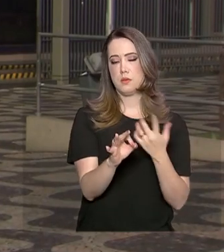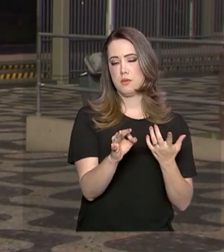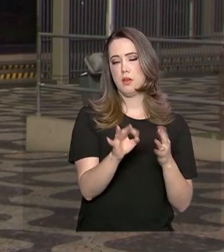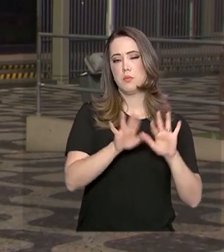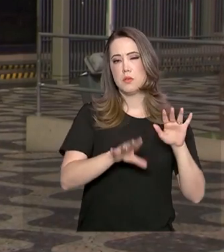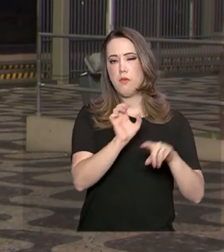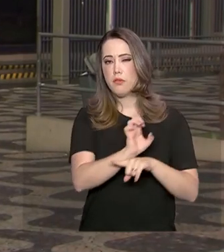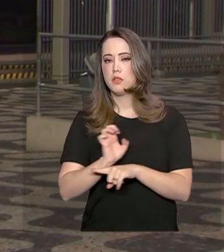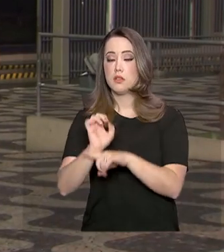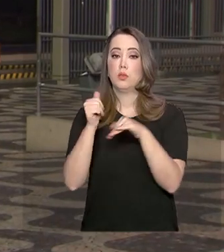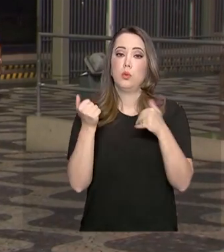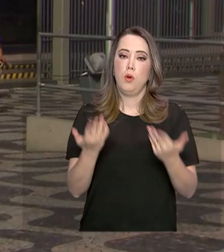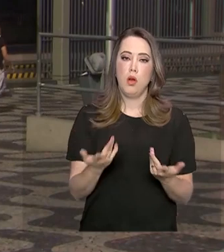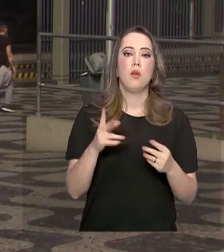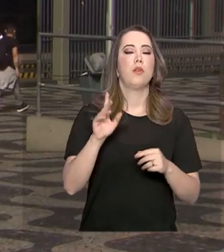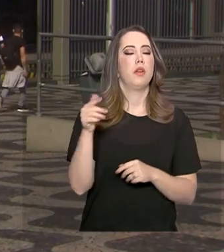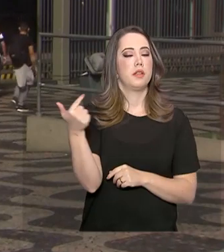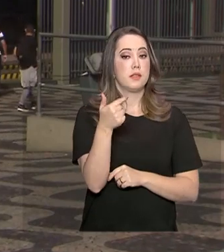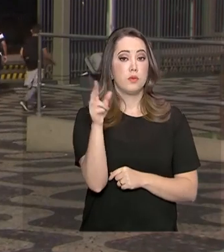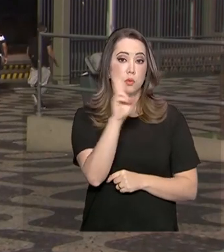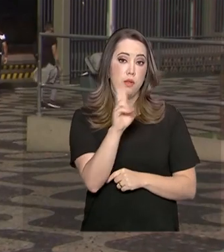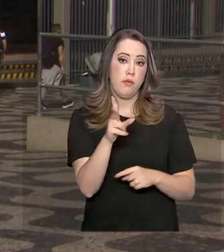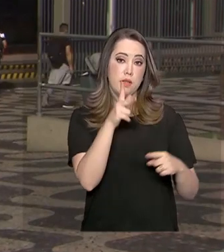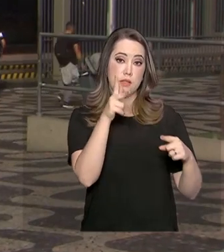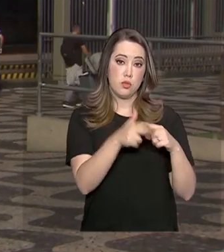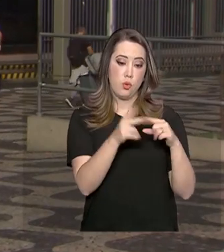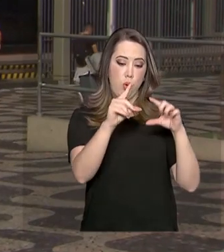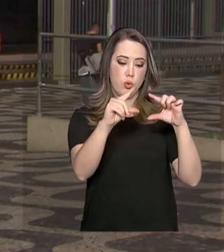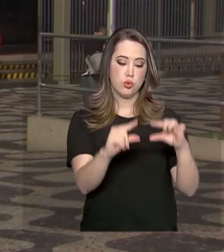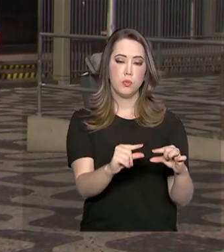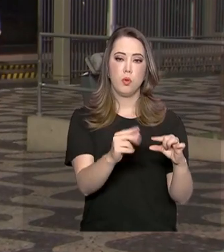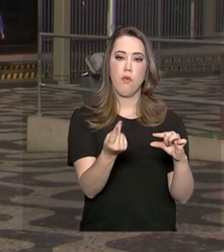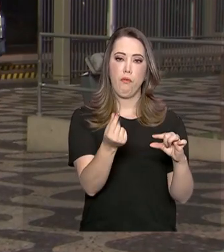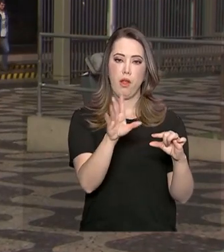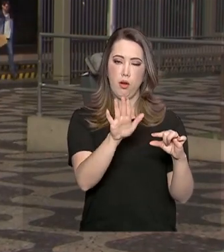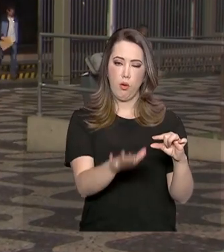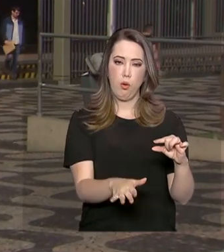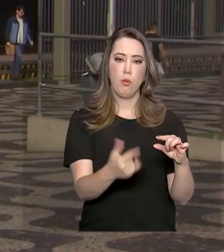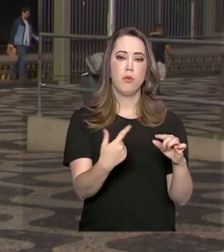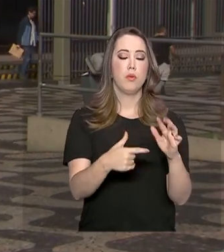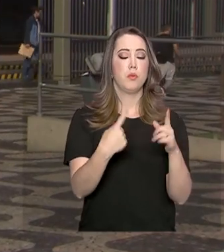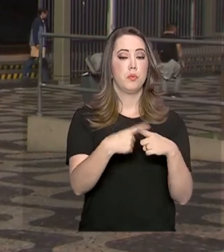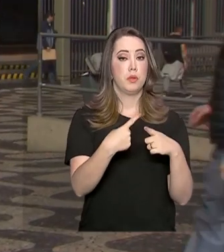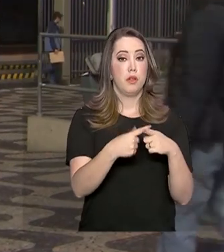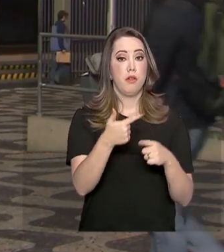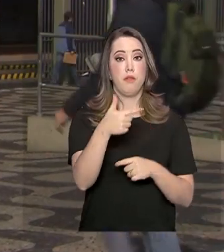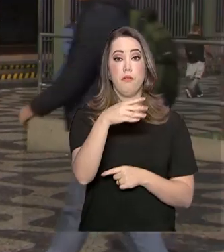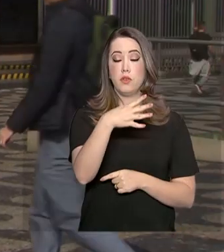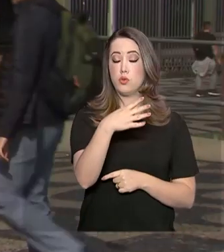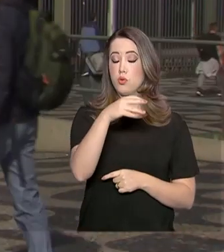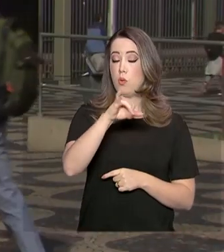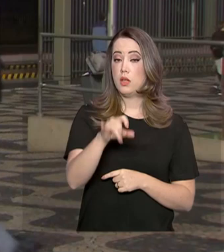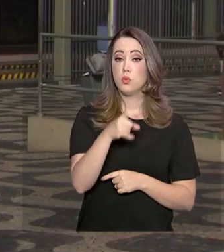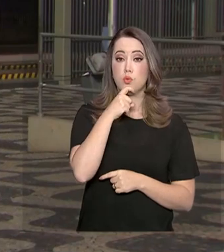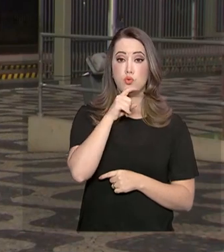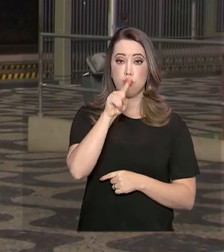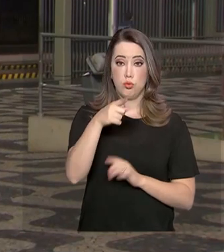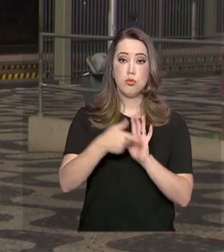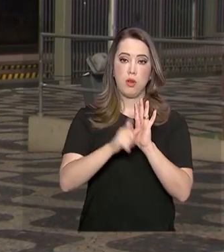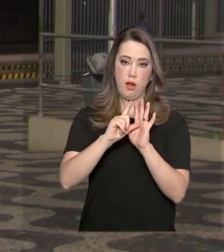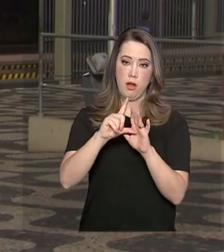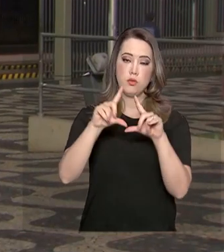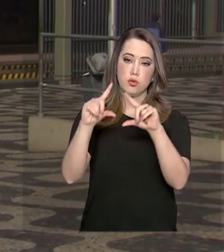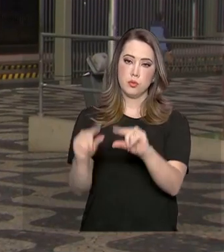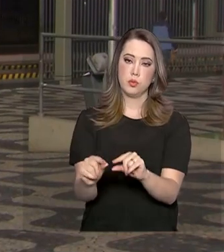valores desse produto, que já havia sido sofrido uma queda de 9,8% no dia 24 de julho. A Petrobras vem alterando o